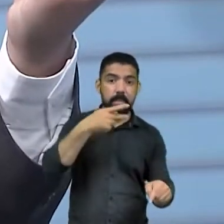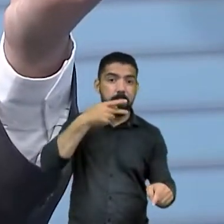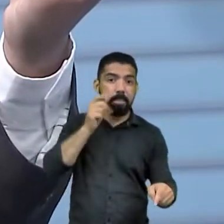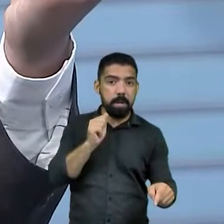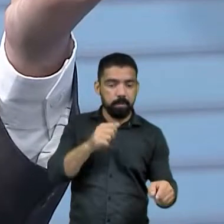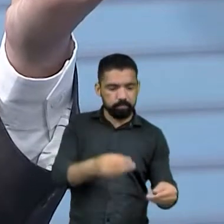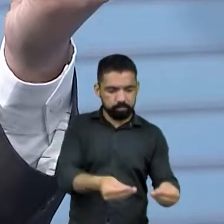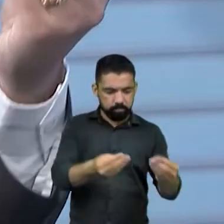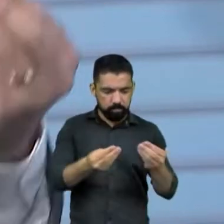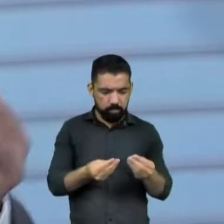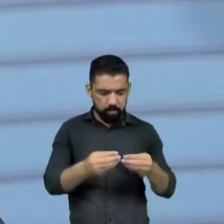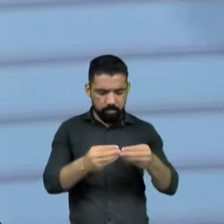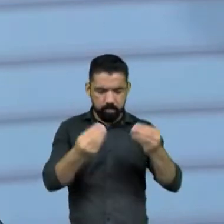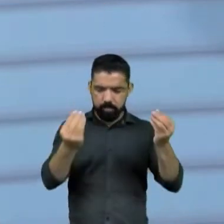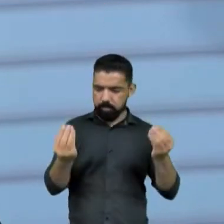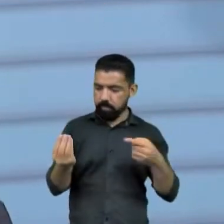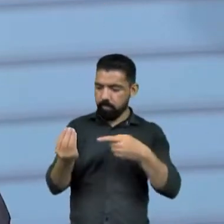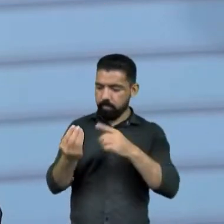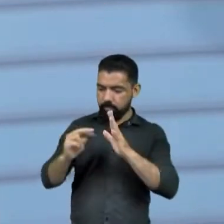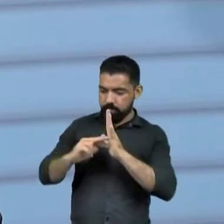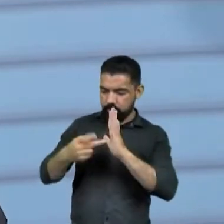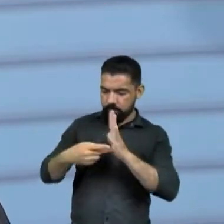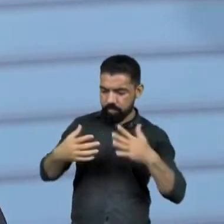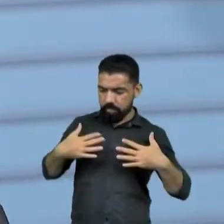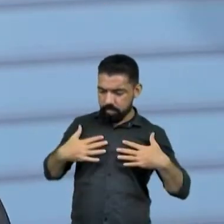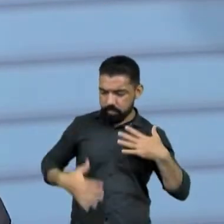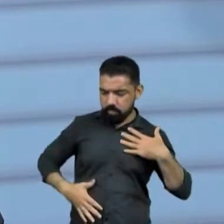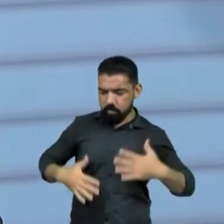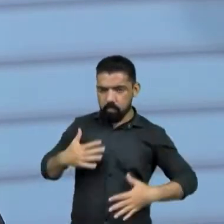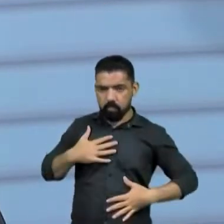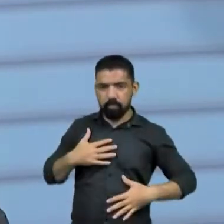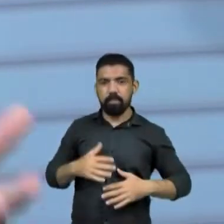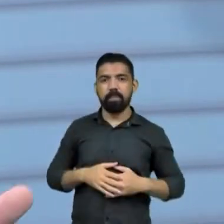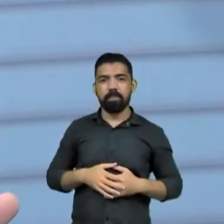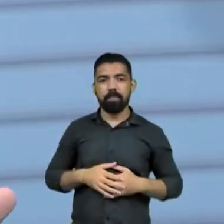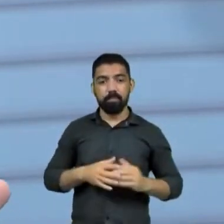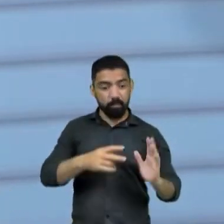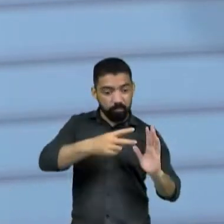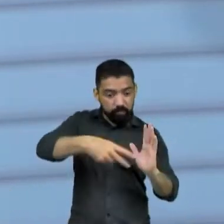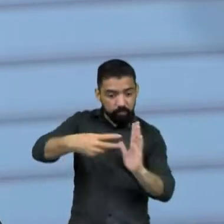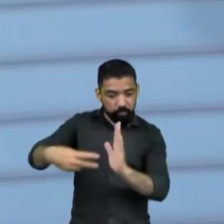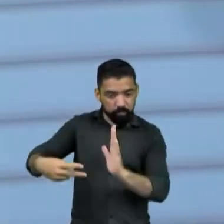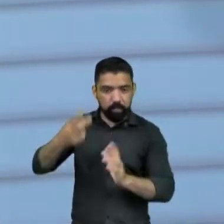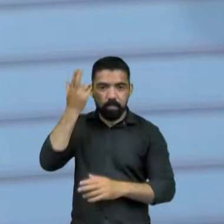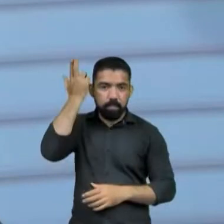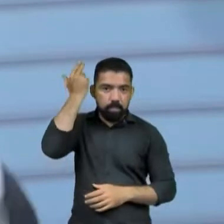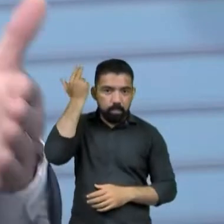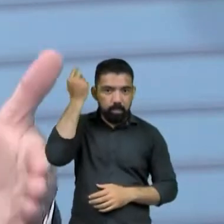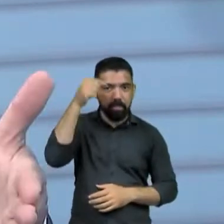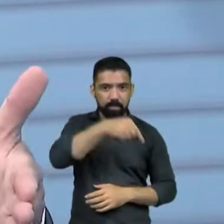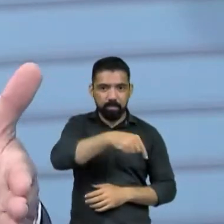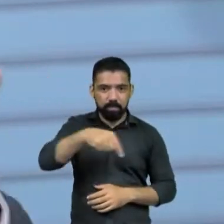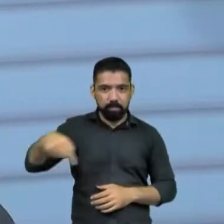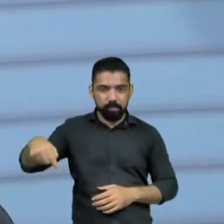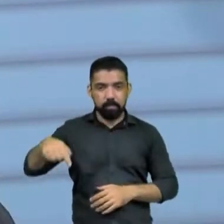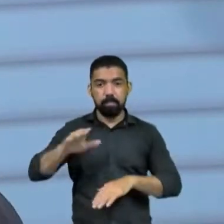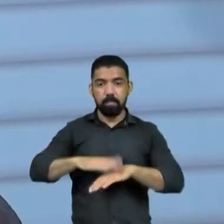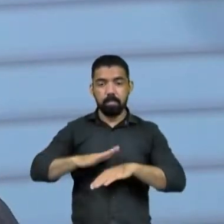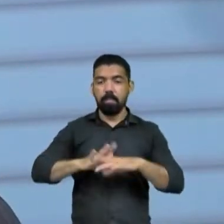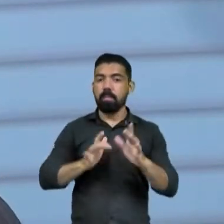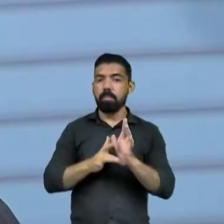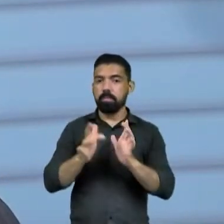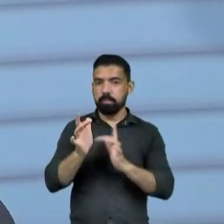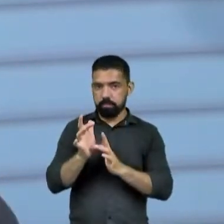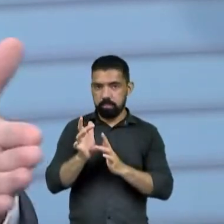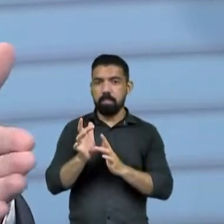corpo o meu corpo então ele ele começa a dar um novo significado do para os símbolos tradicionais da páscoa então ele tava celebrando a sua última Páscoa e a sua